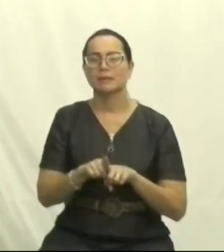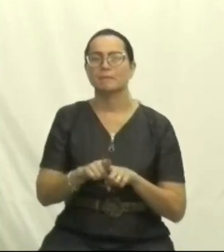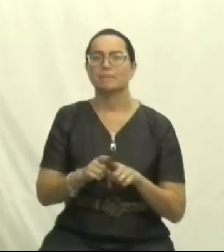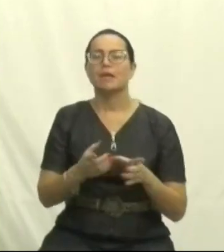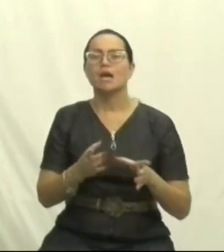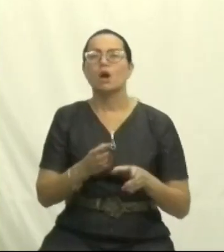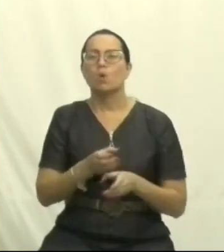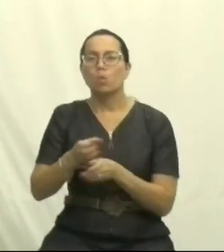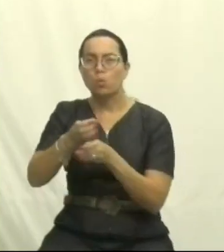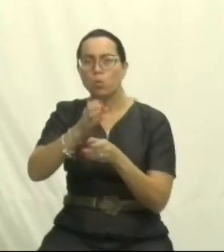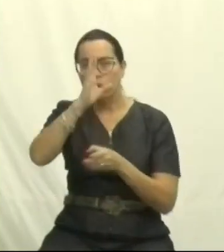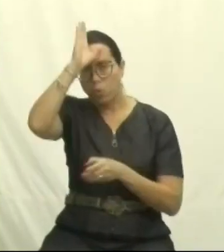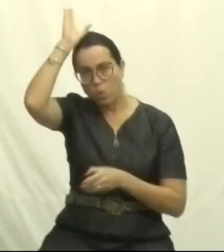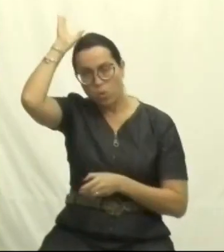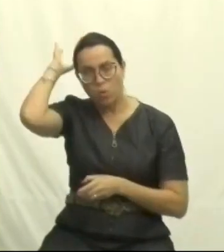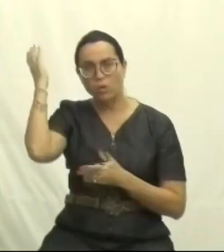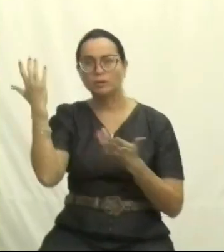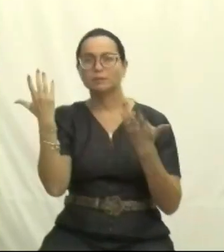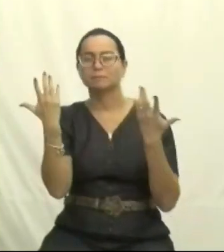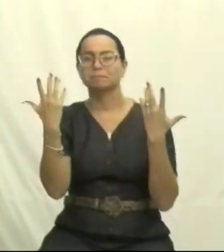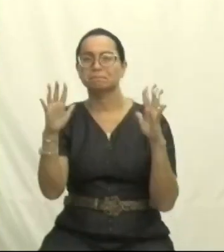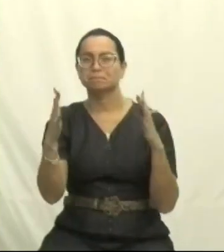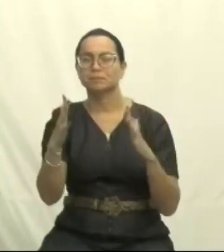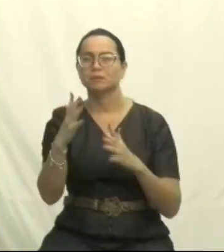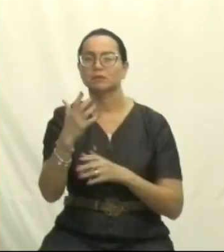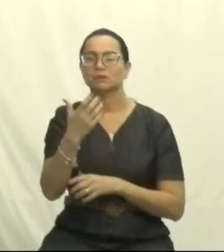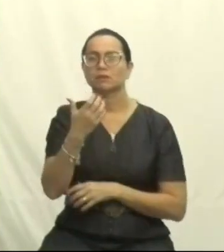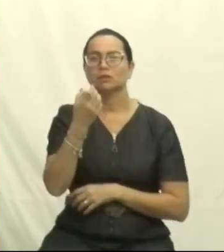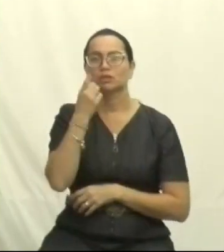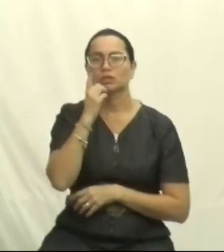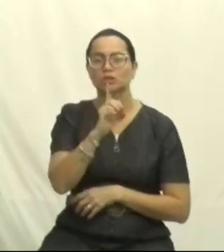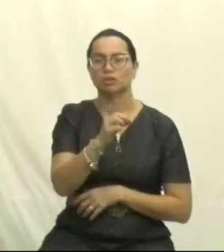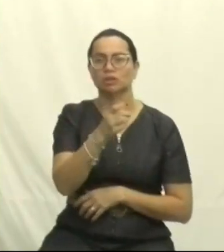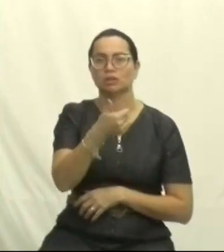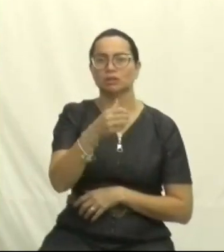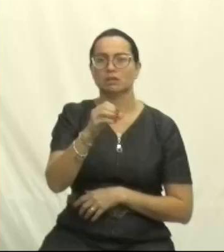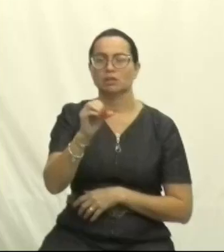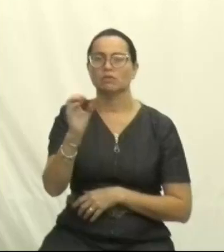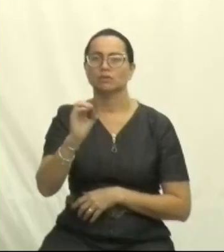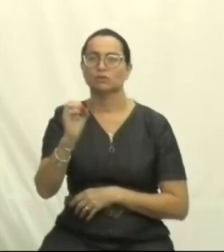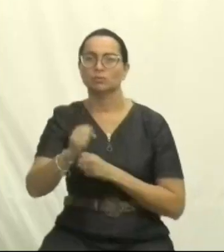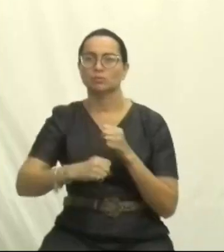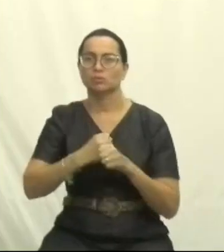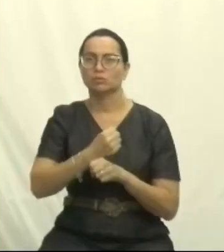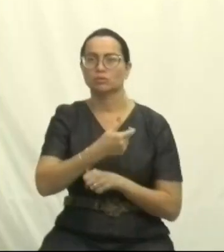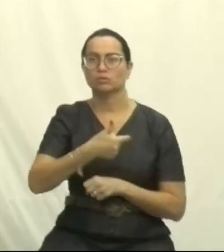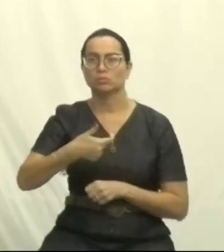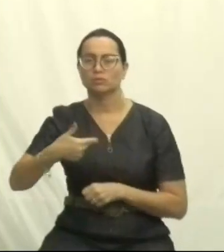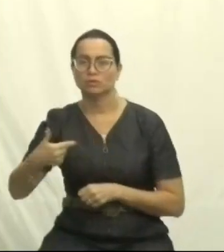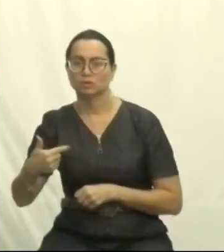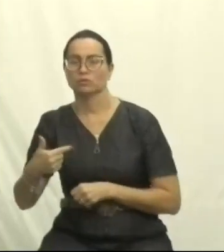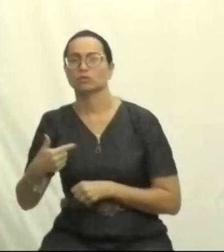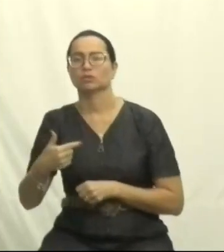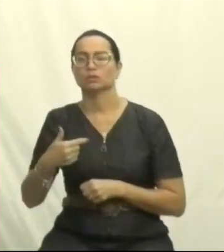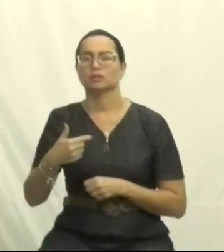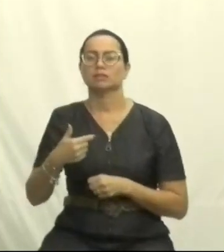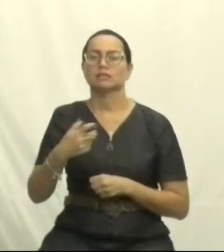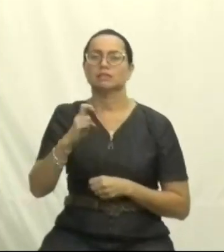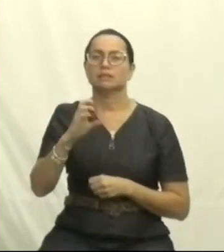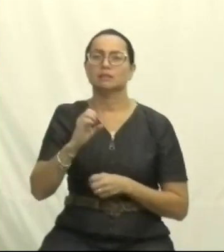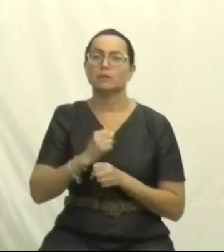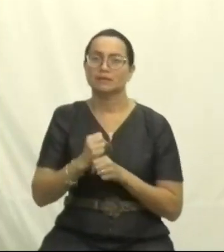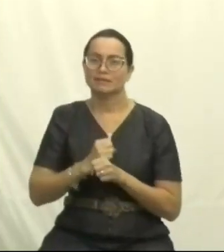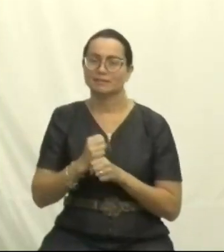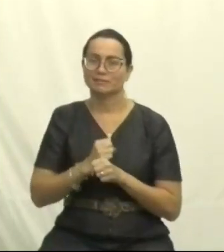dia 19 de outubro de 2022, 50 anos de instalação na cidade de Criciúma. Desde o primeiro dia